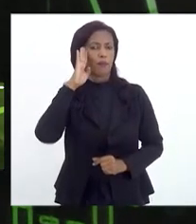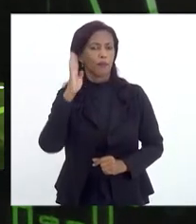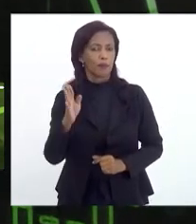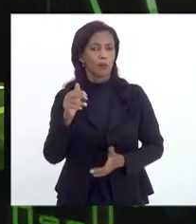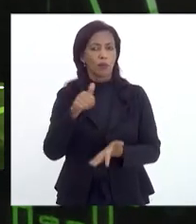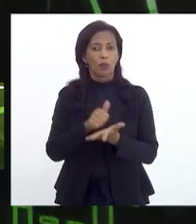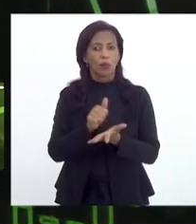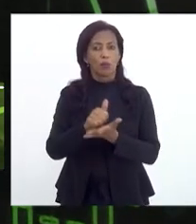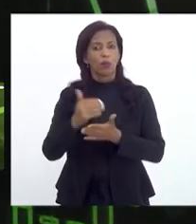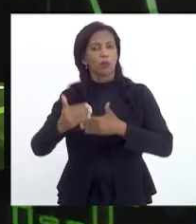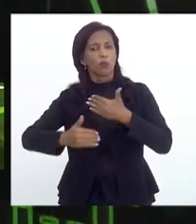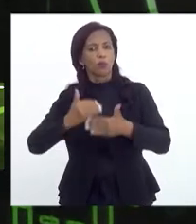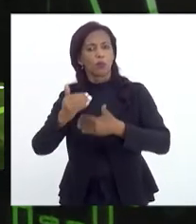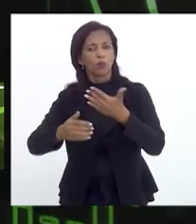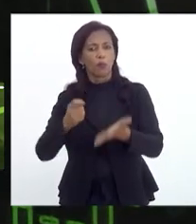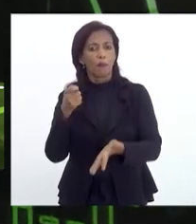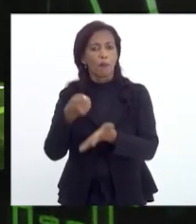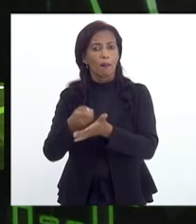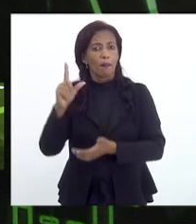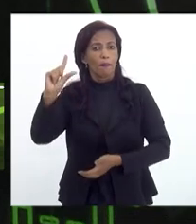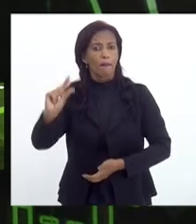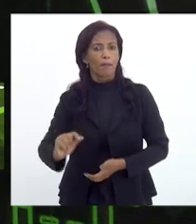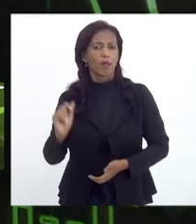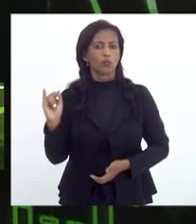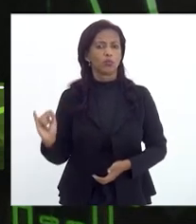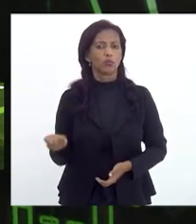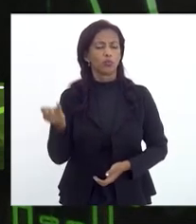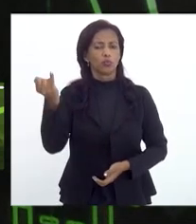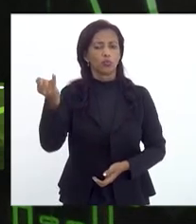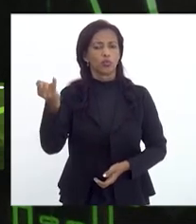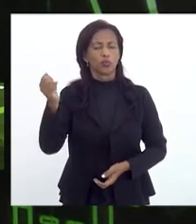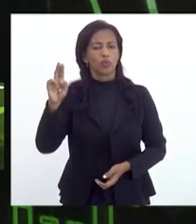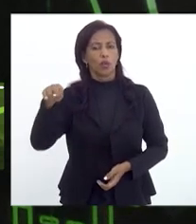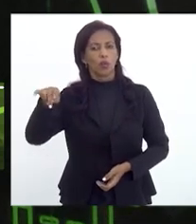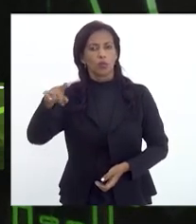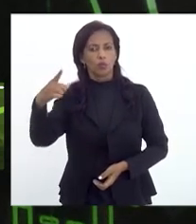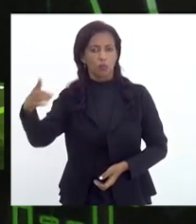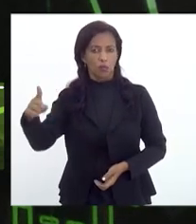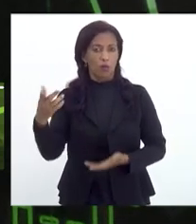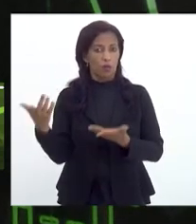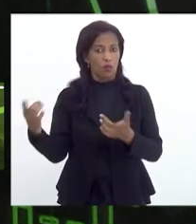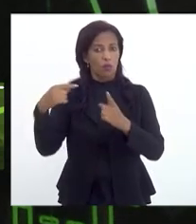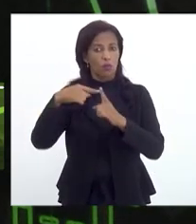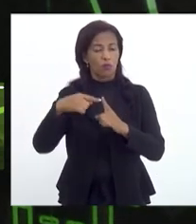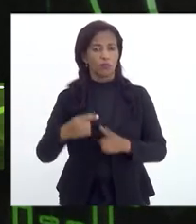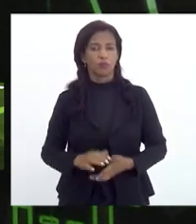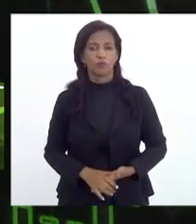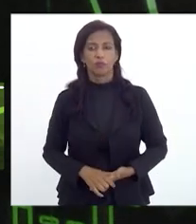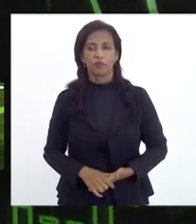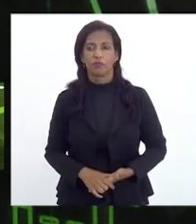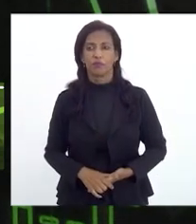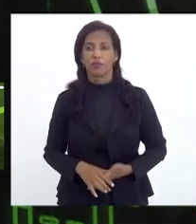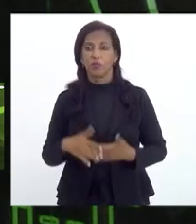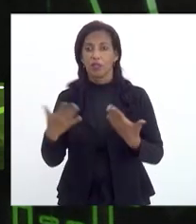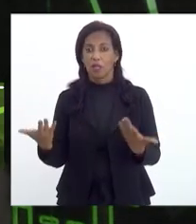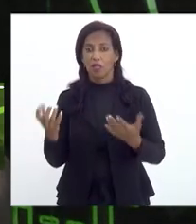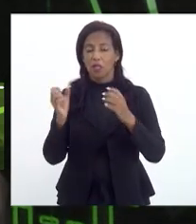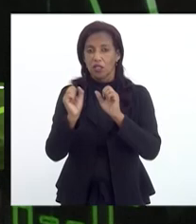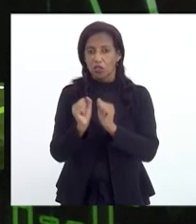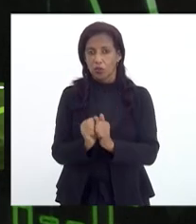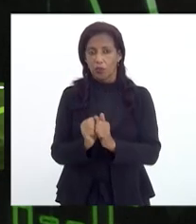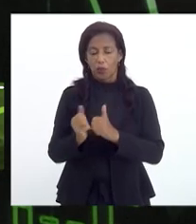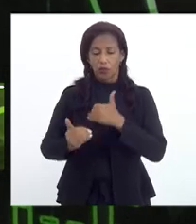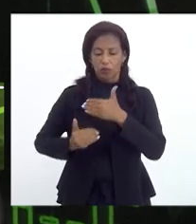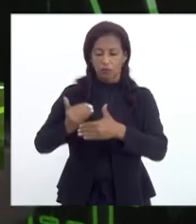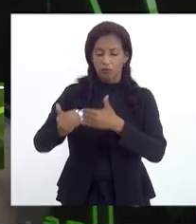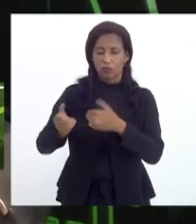consequentemente Pagaremos Menos juros A União Então Esse é o objetivo E aí a gente pode Ao longo